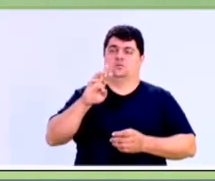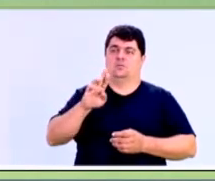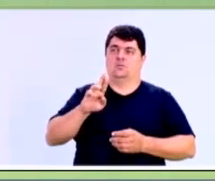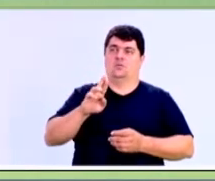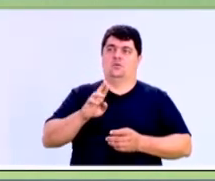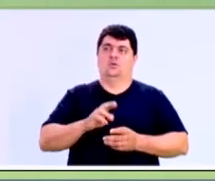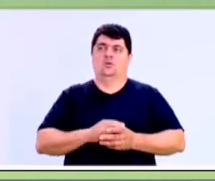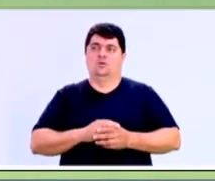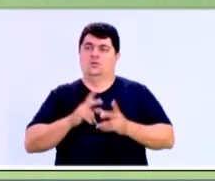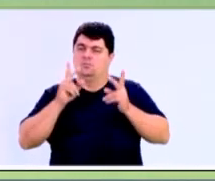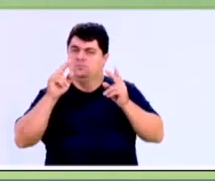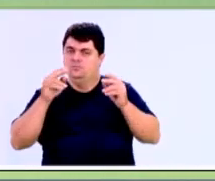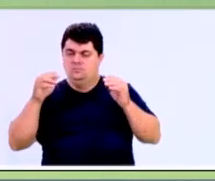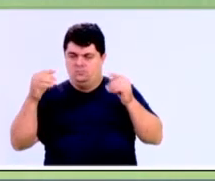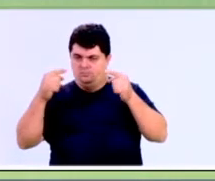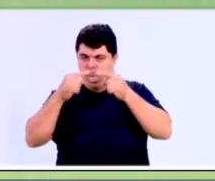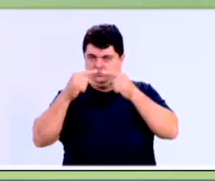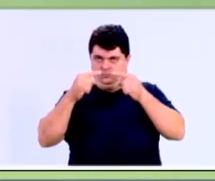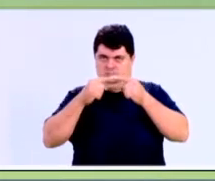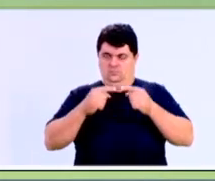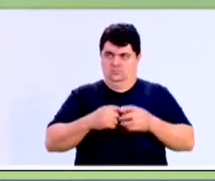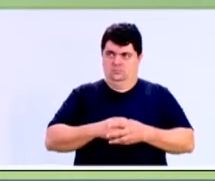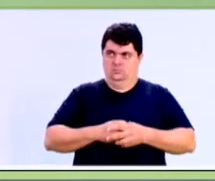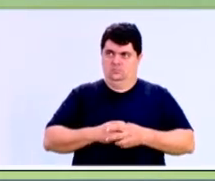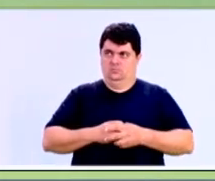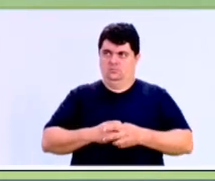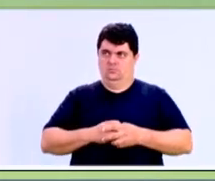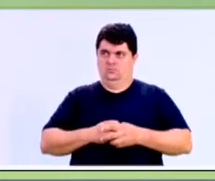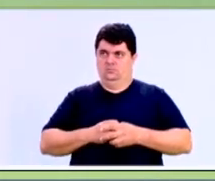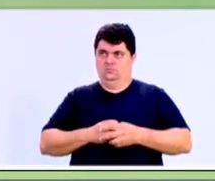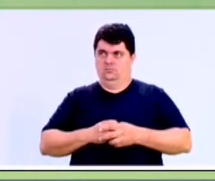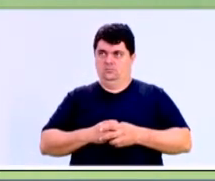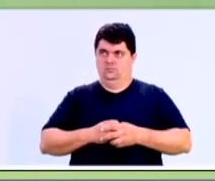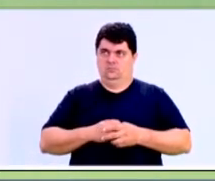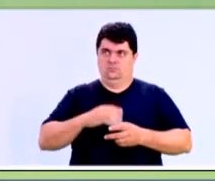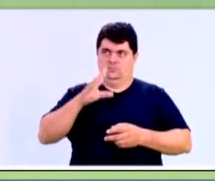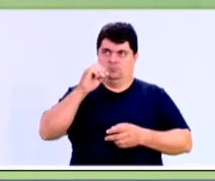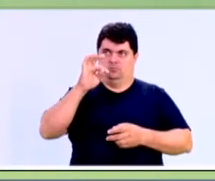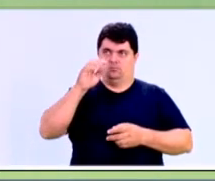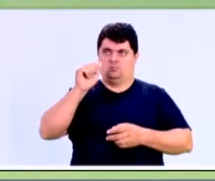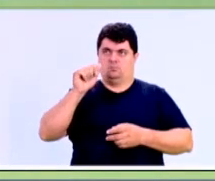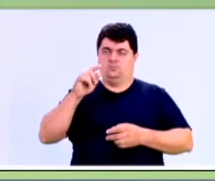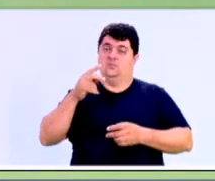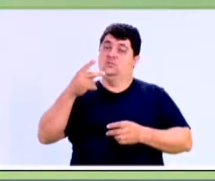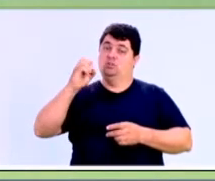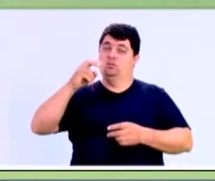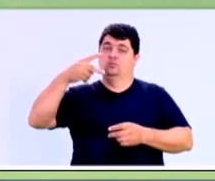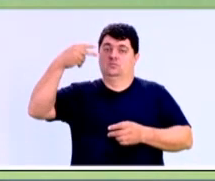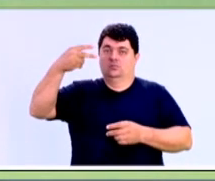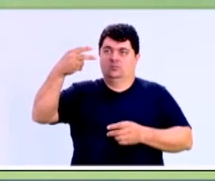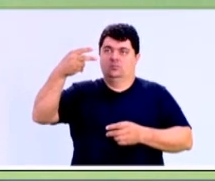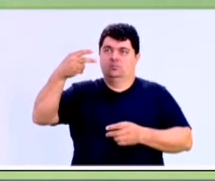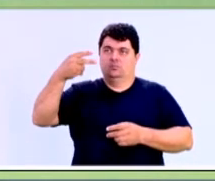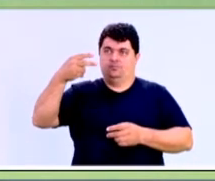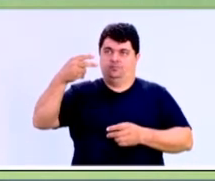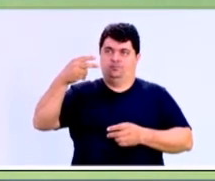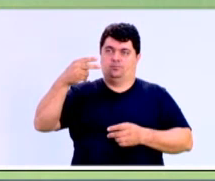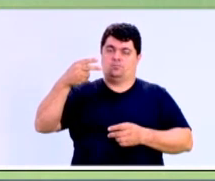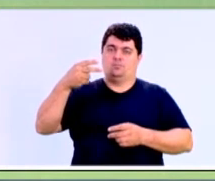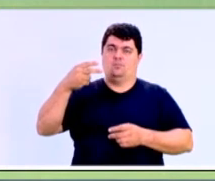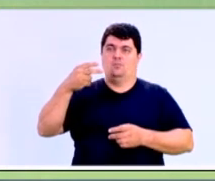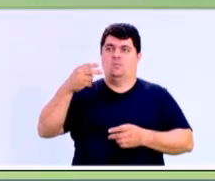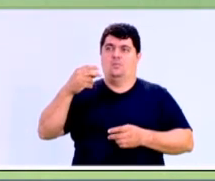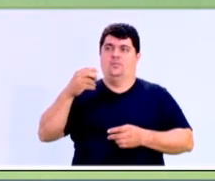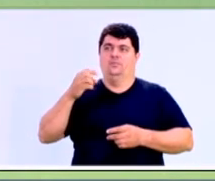duplicatas a receber, contas a receber. Aquela ressalva que eu fiz. Quando tem contas a receber e duplicatas a receber, normalmente